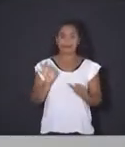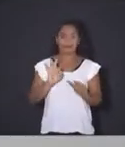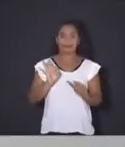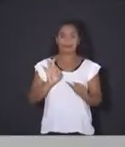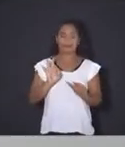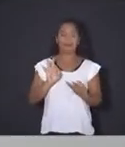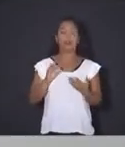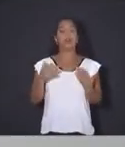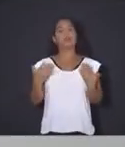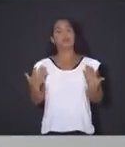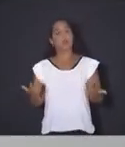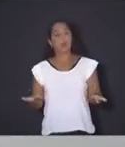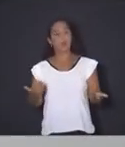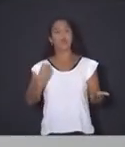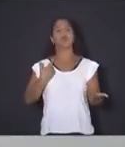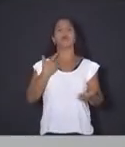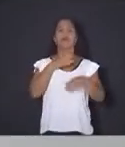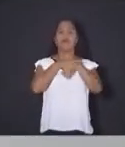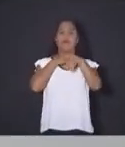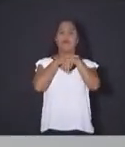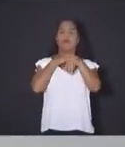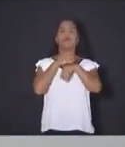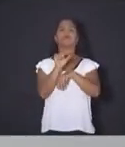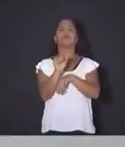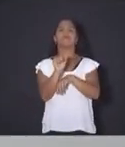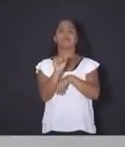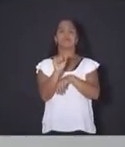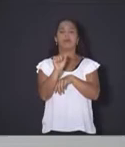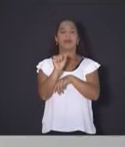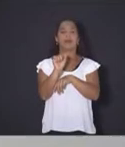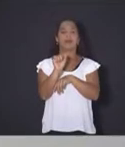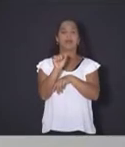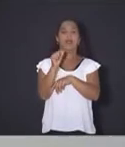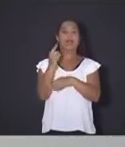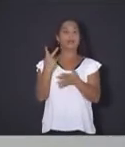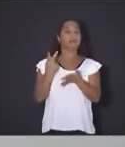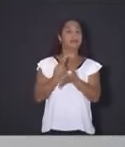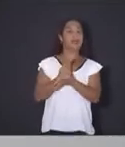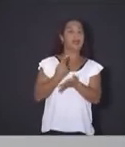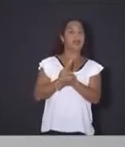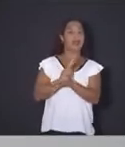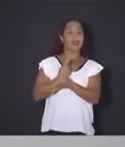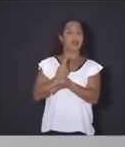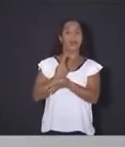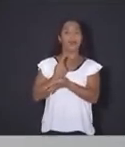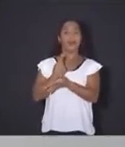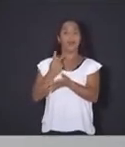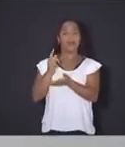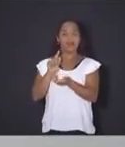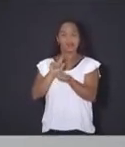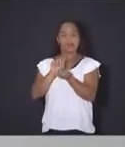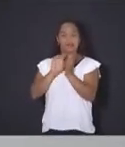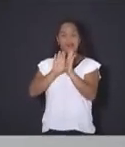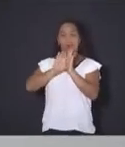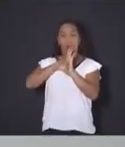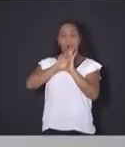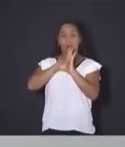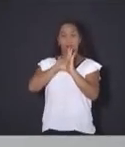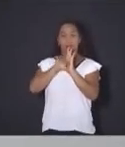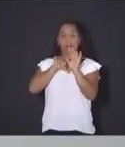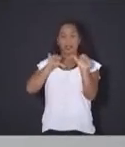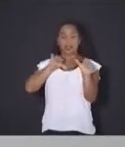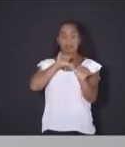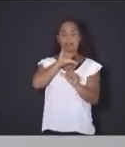pouco sobre a falsificação que ocorre sobre esse conceito a transformação desse